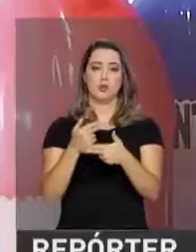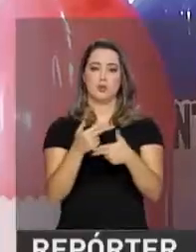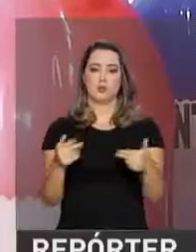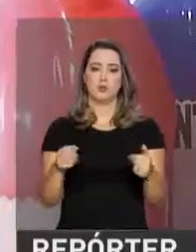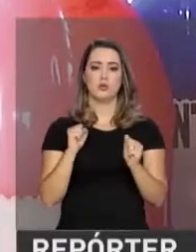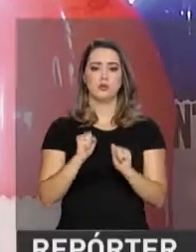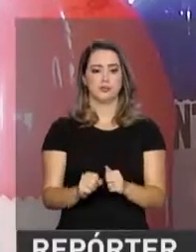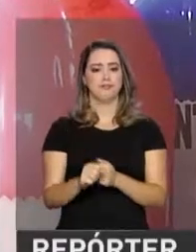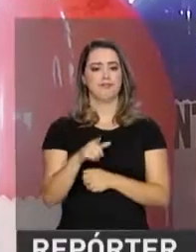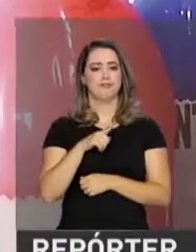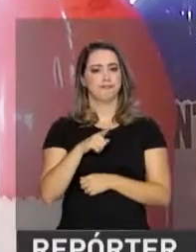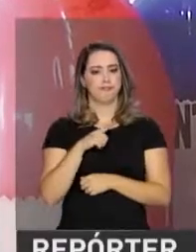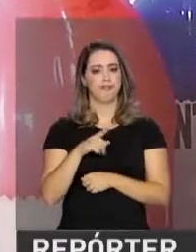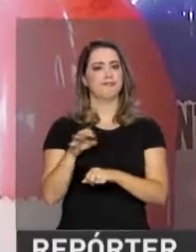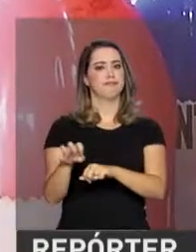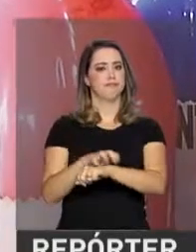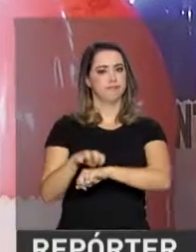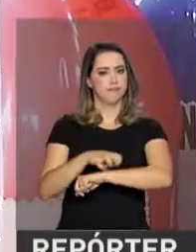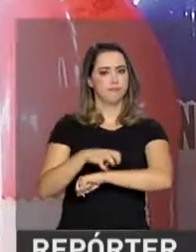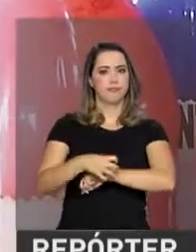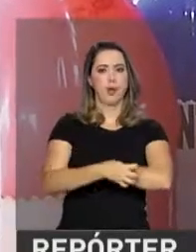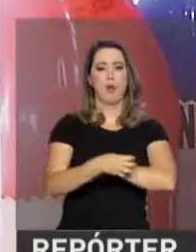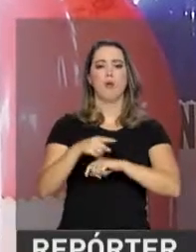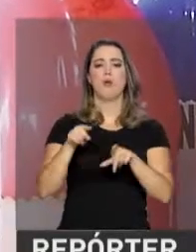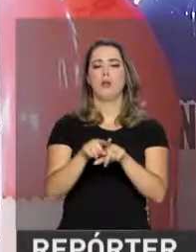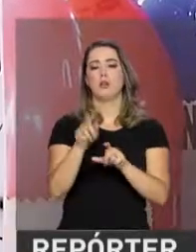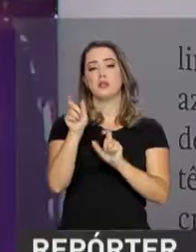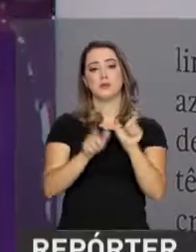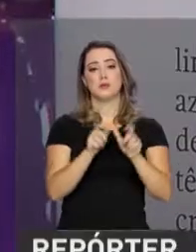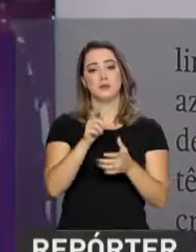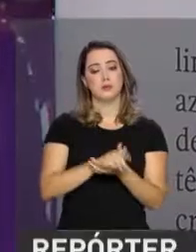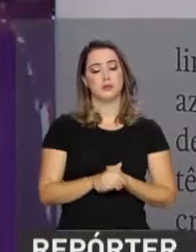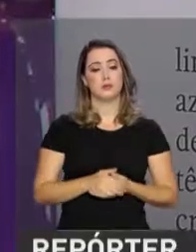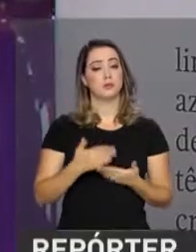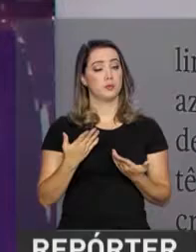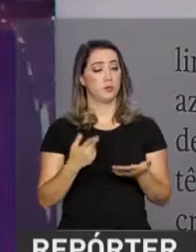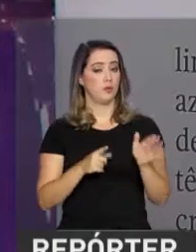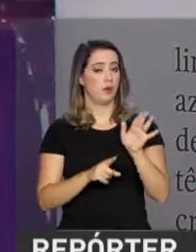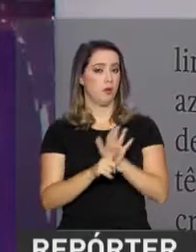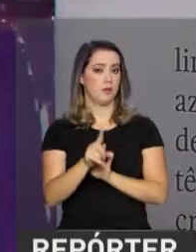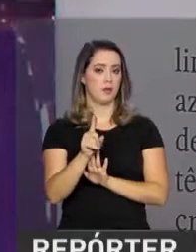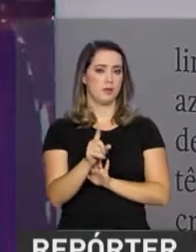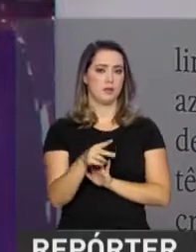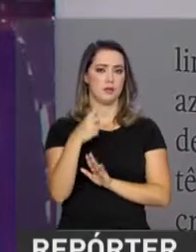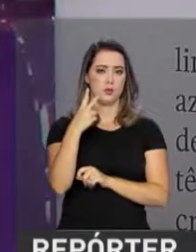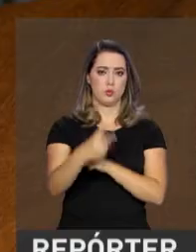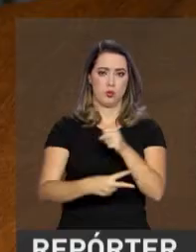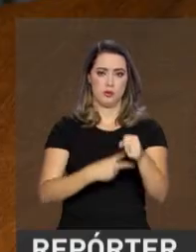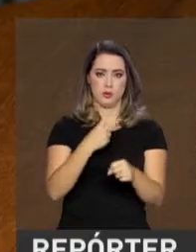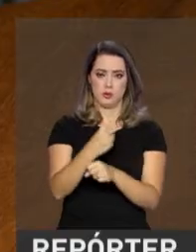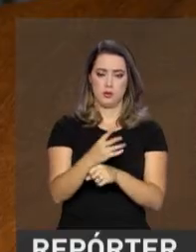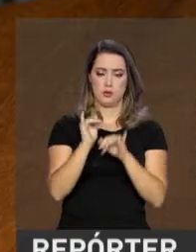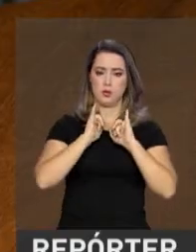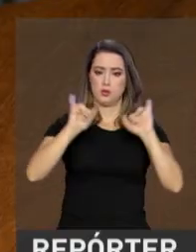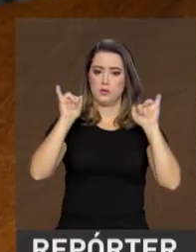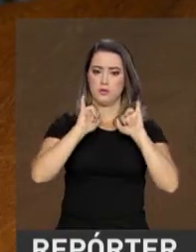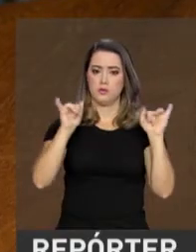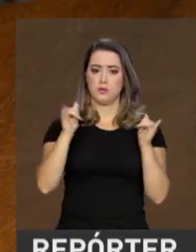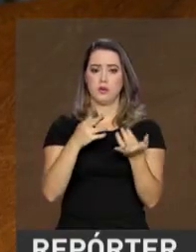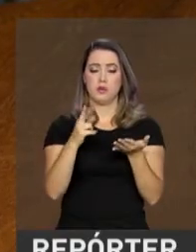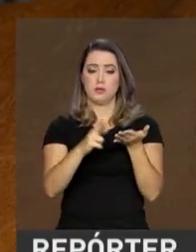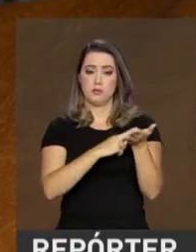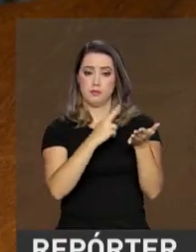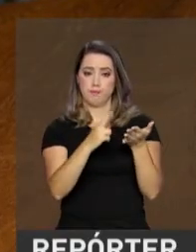podem resultar em reações adversas ao usuário a pesquisa feita a cada dois anos foi divulgada na edição